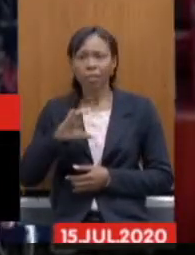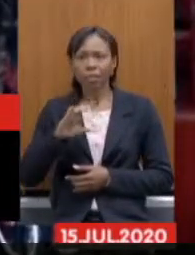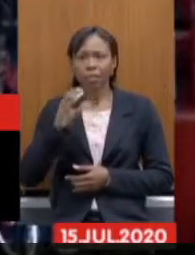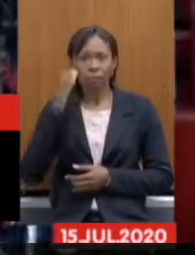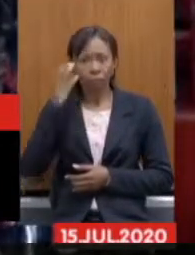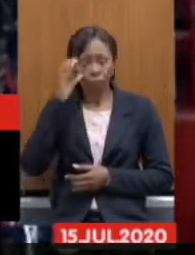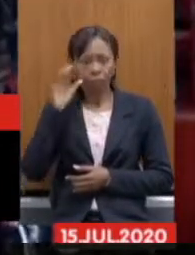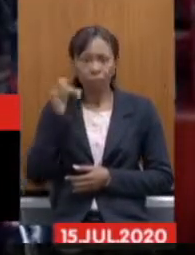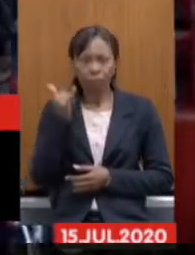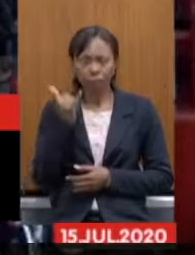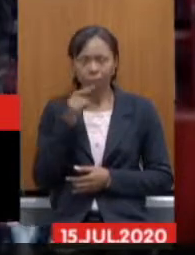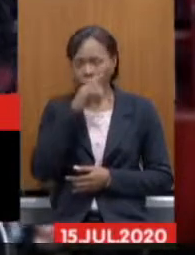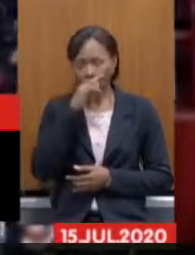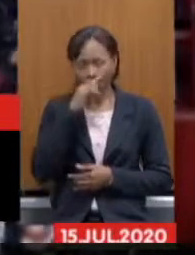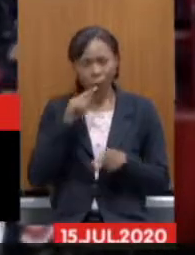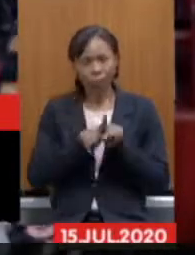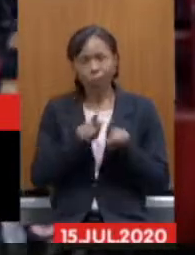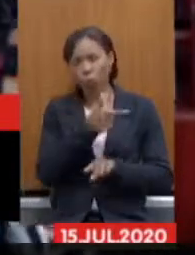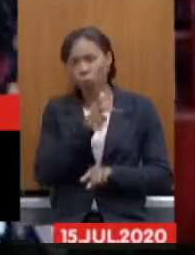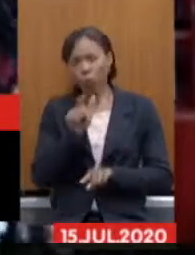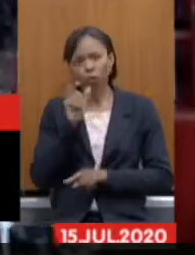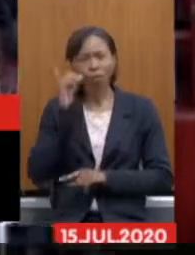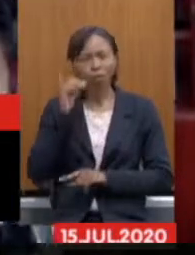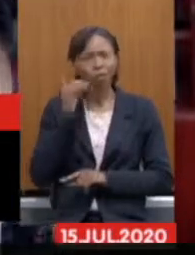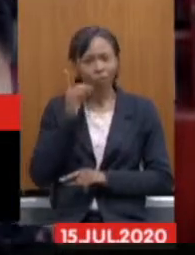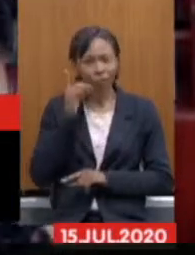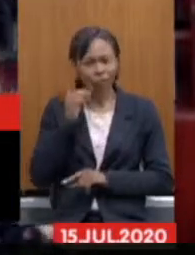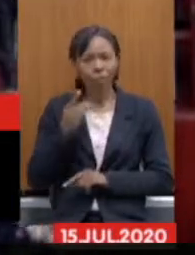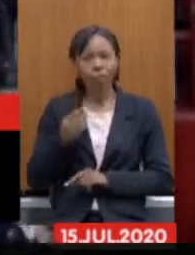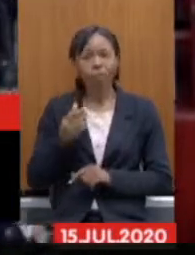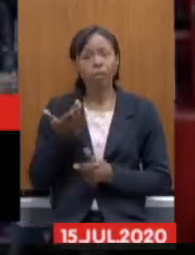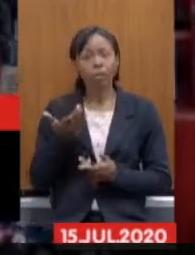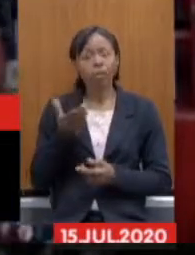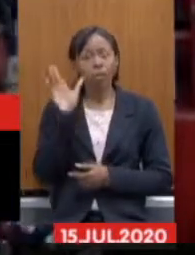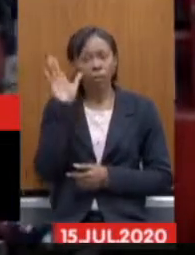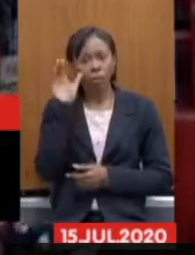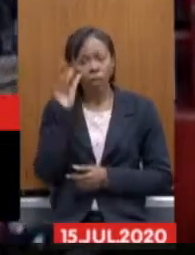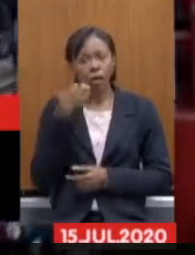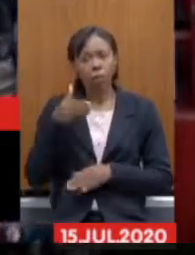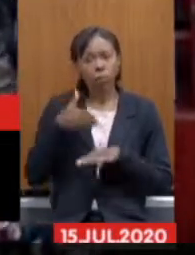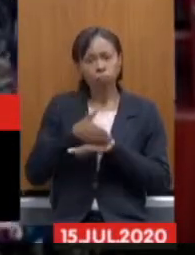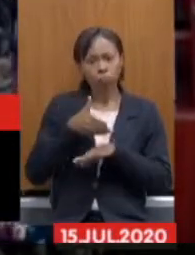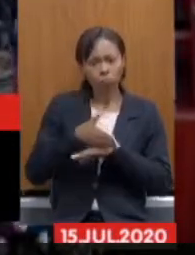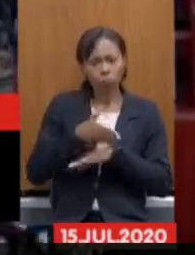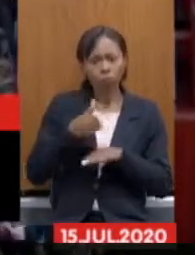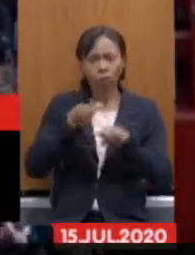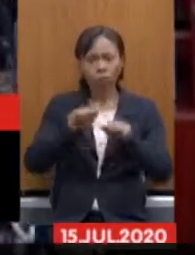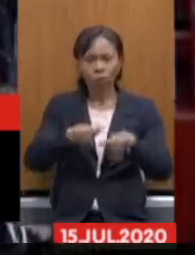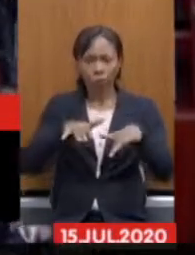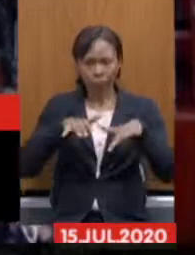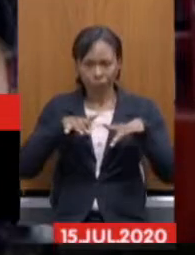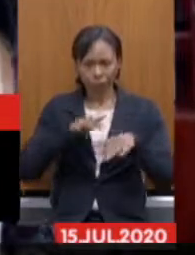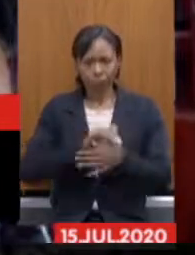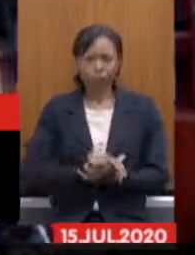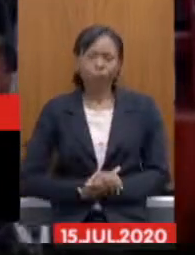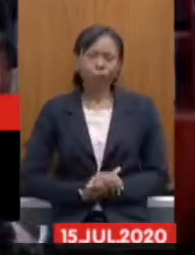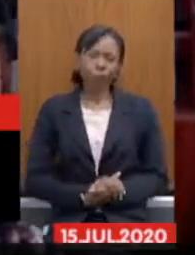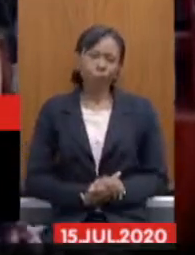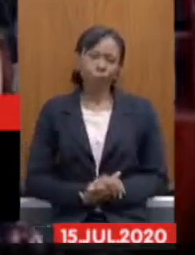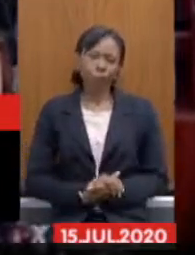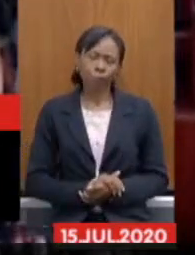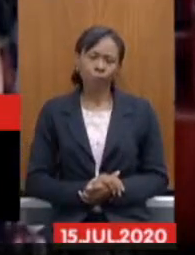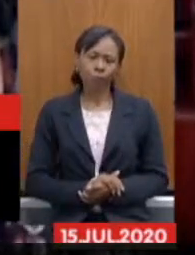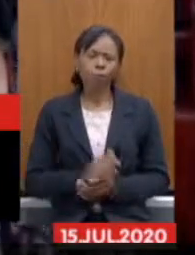e também os demais deputados deputados que acompanham essa audiência eu